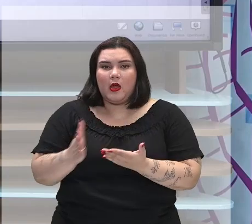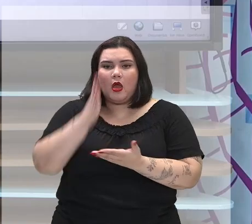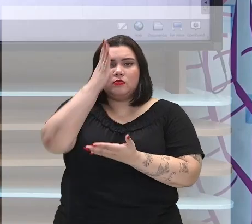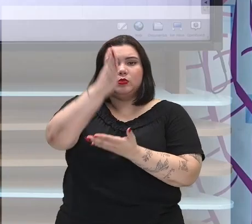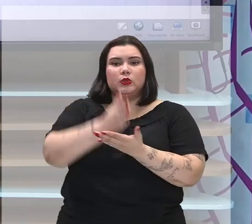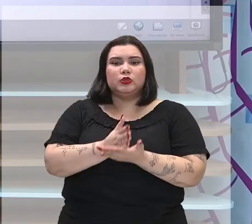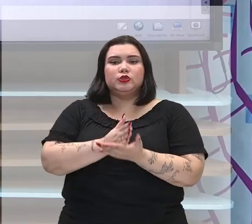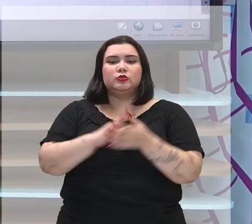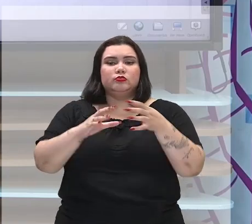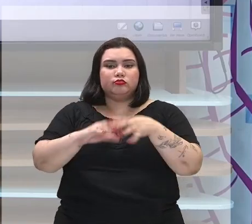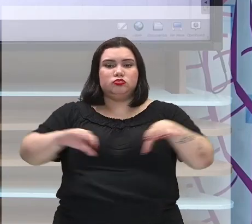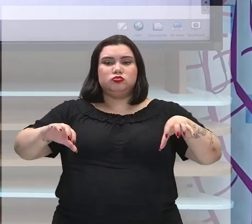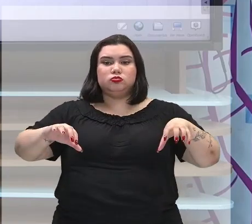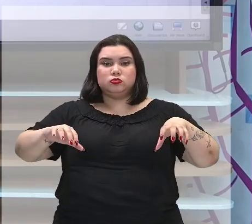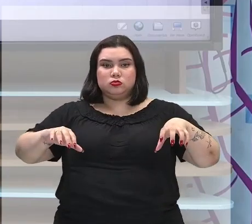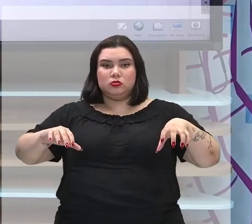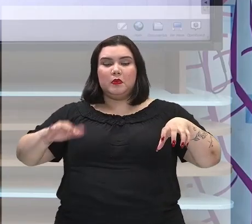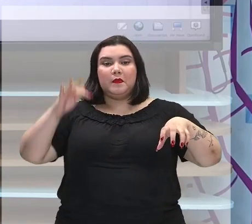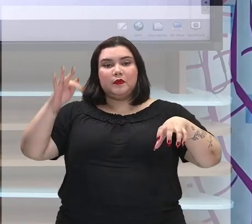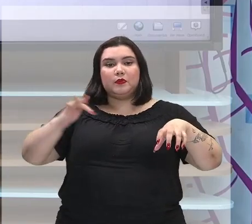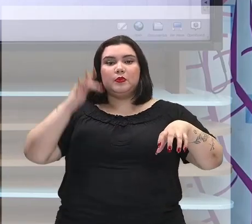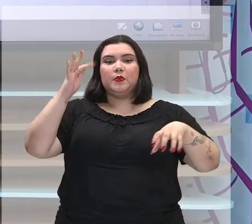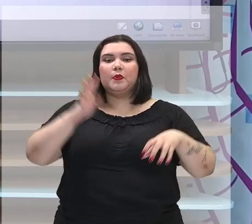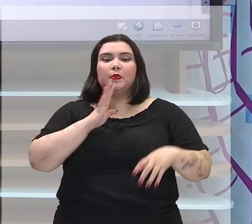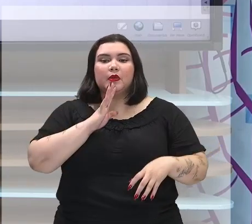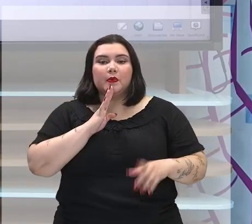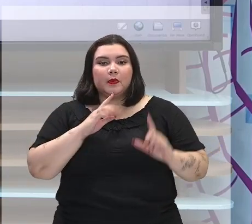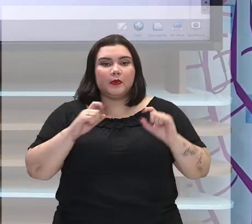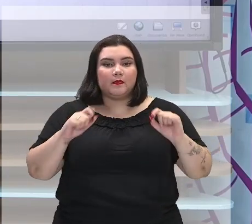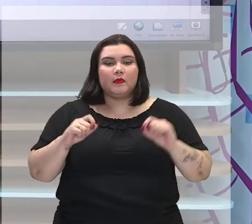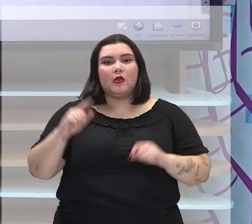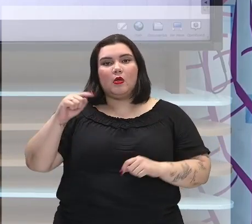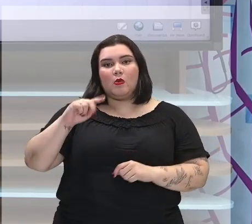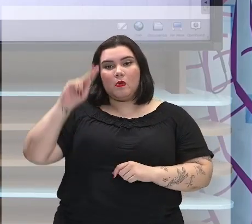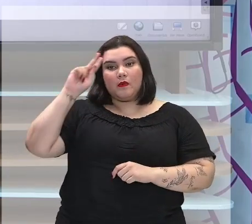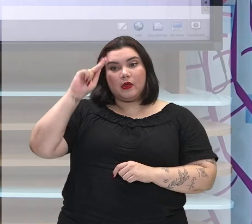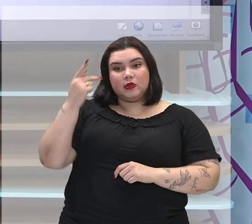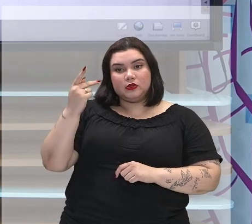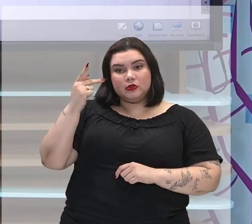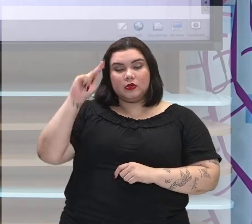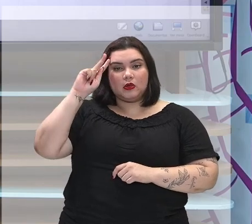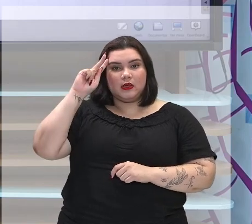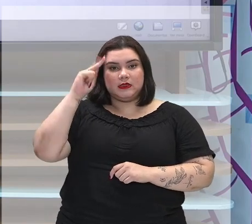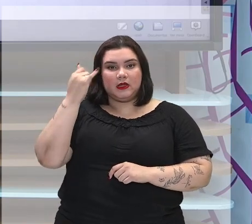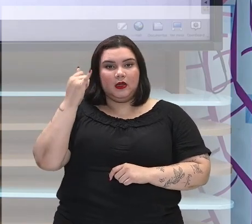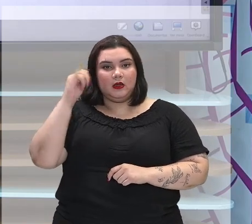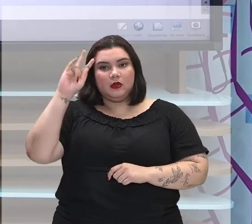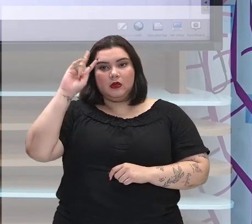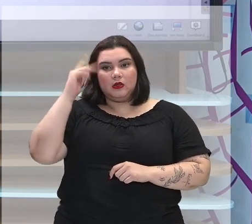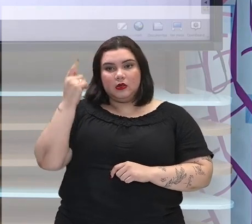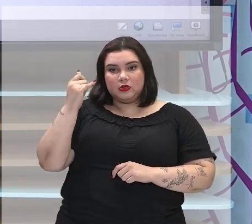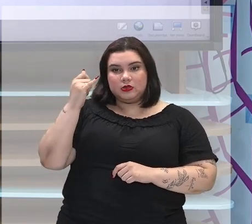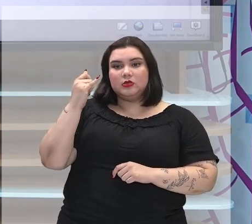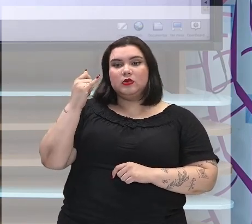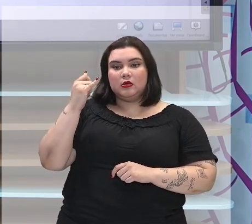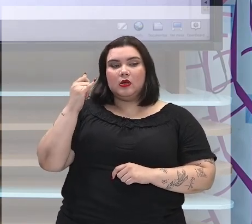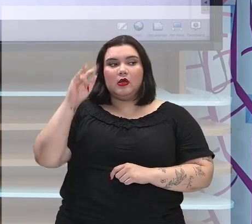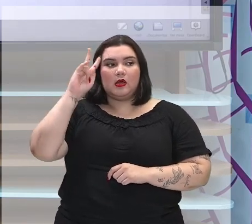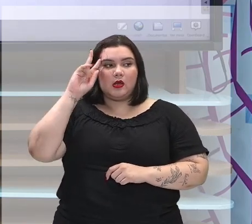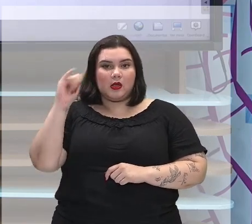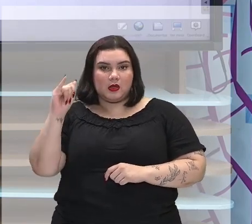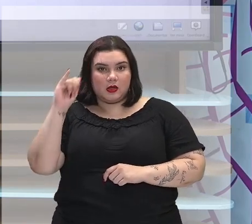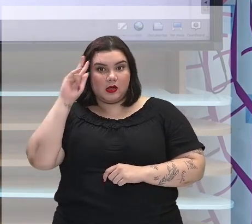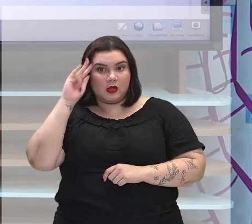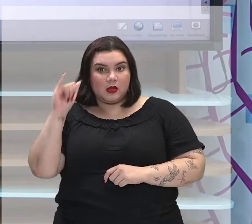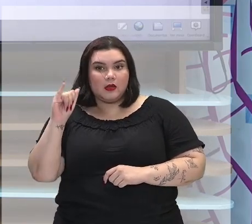origem futuramente àquilo que conhecemos como o Haiti e a República Dominicana.